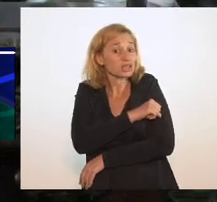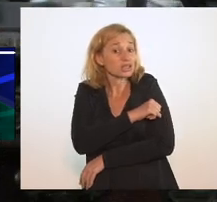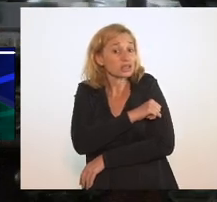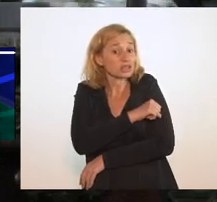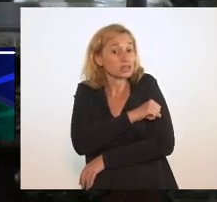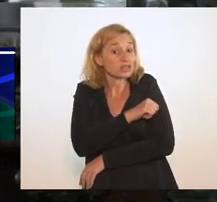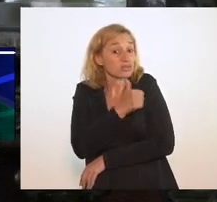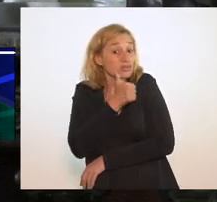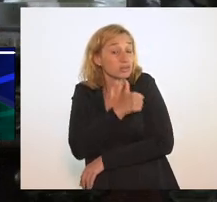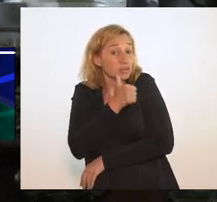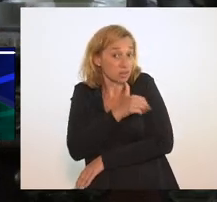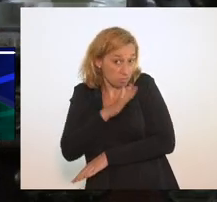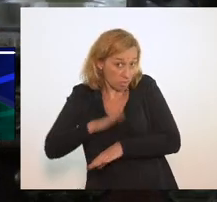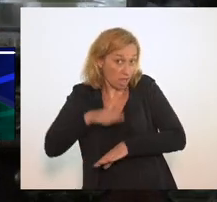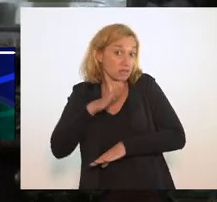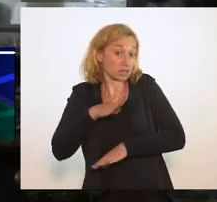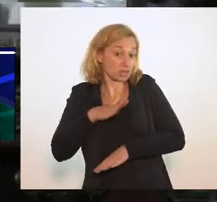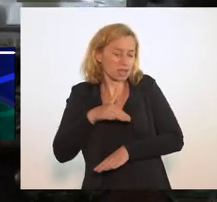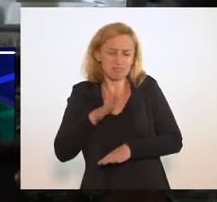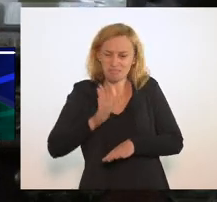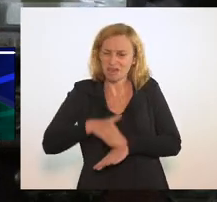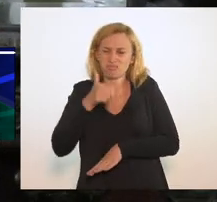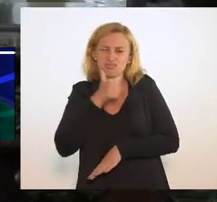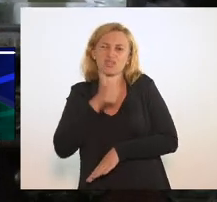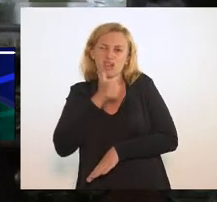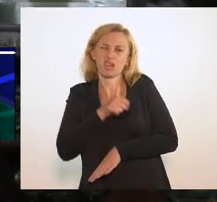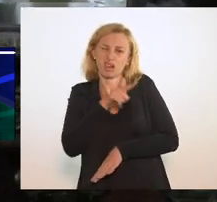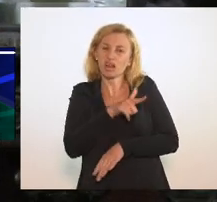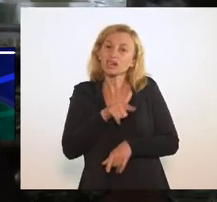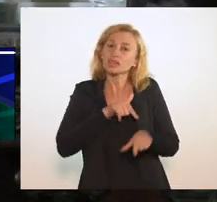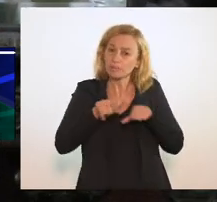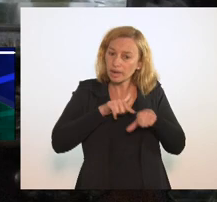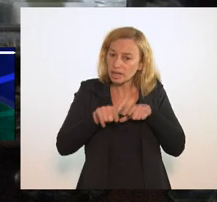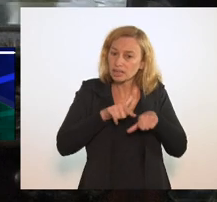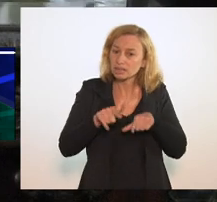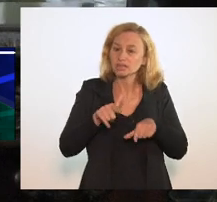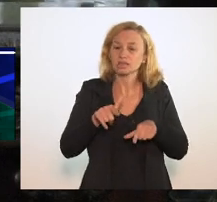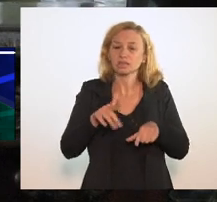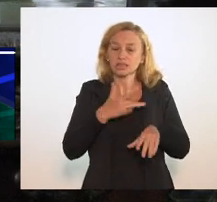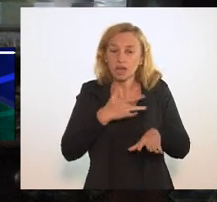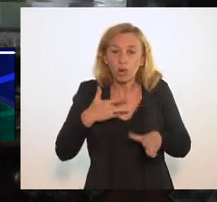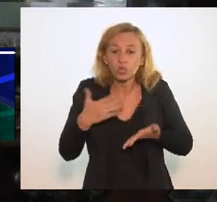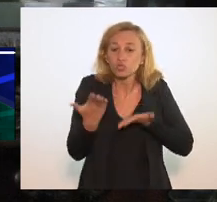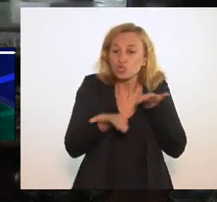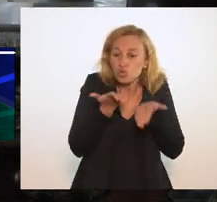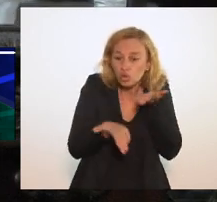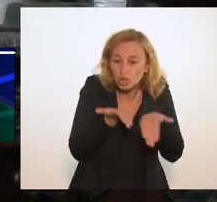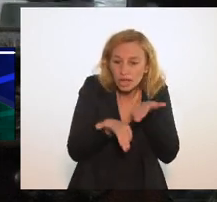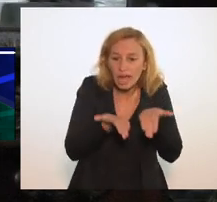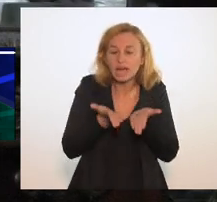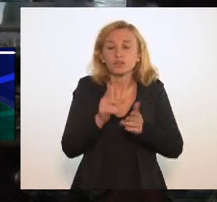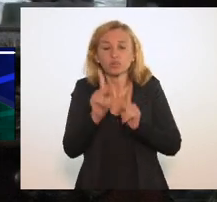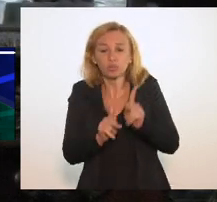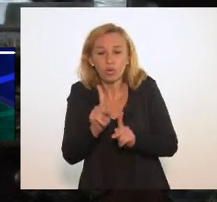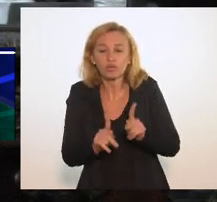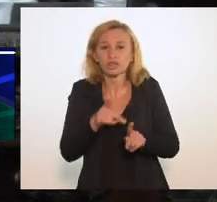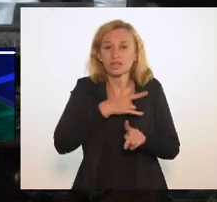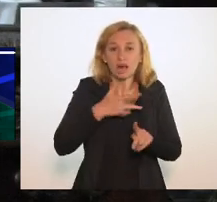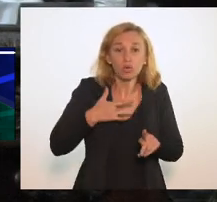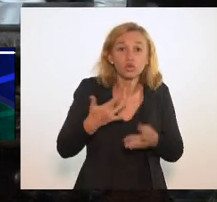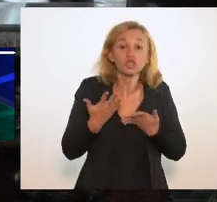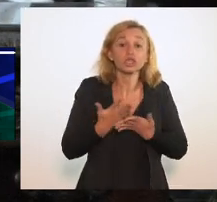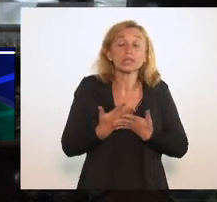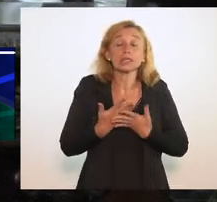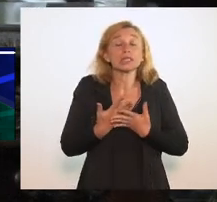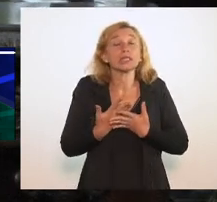eminentemente feminina. Tem muitas mulheres, né, trabalhando na saúde, no cuidar da saúde da população,